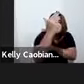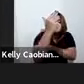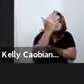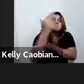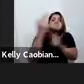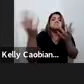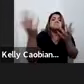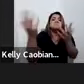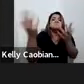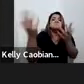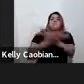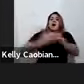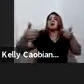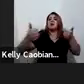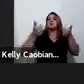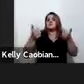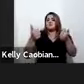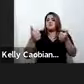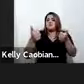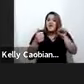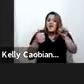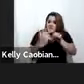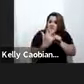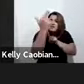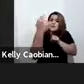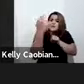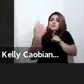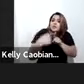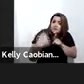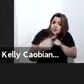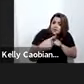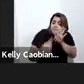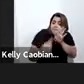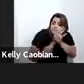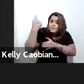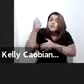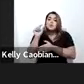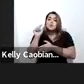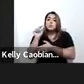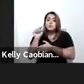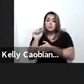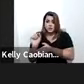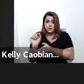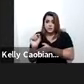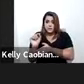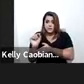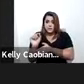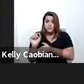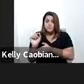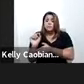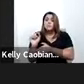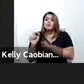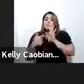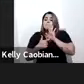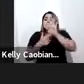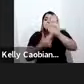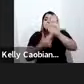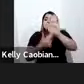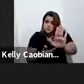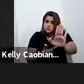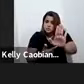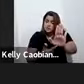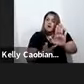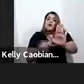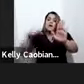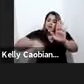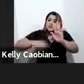Esta vitória foi baseada, primeiro, na capacidade do sindicato de orientar corretamente a luta